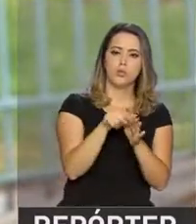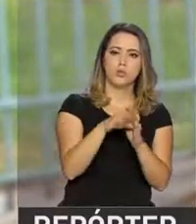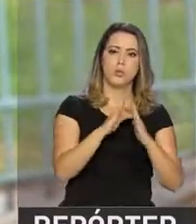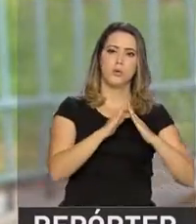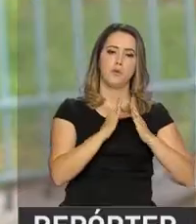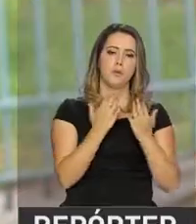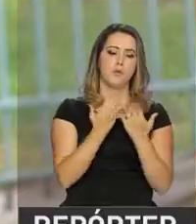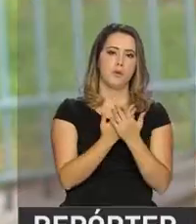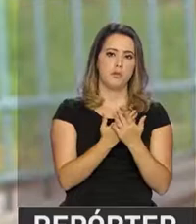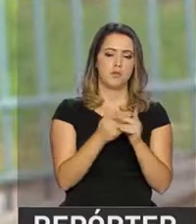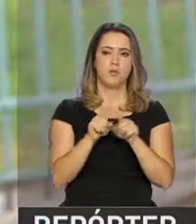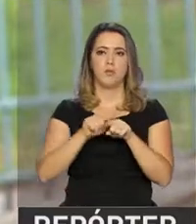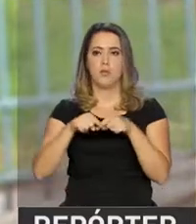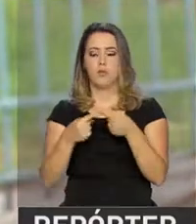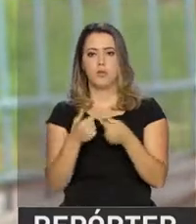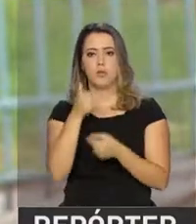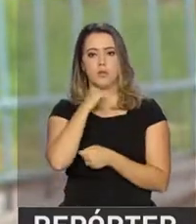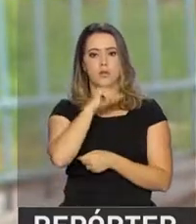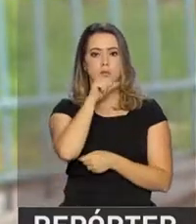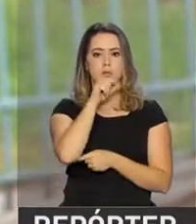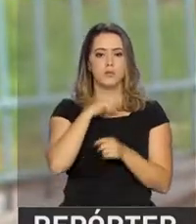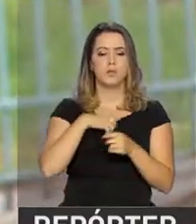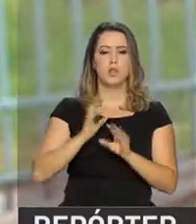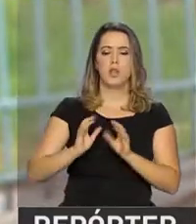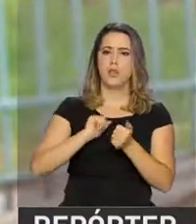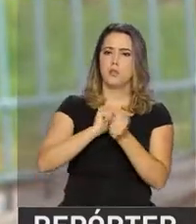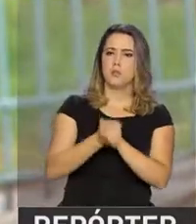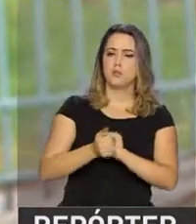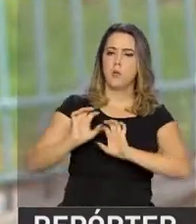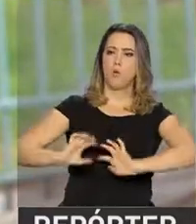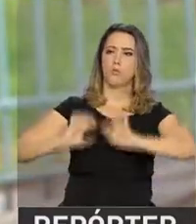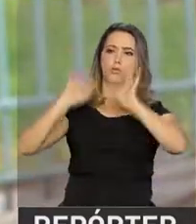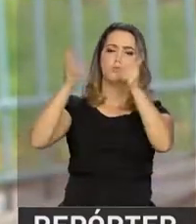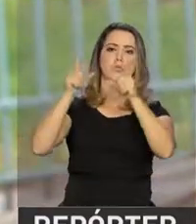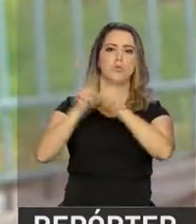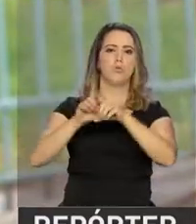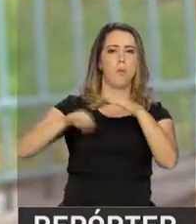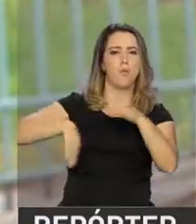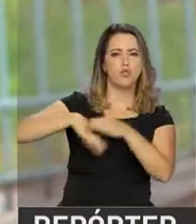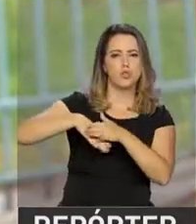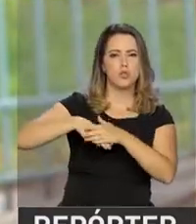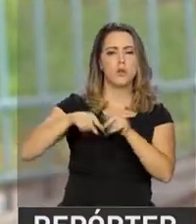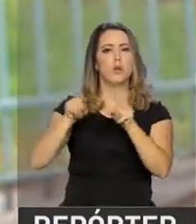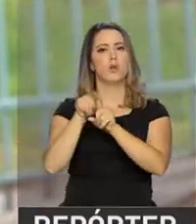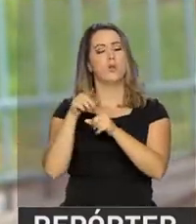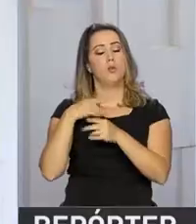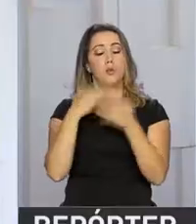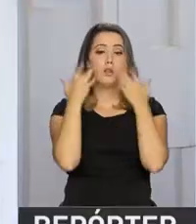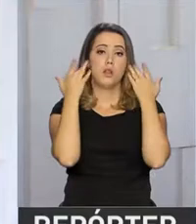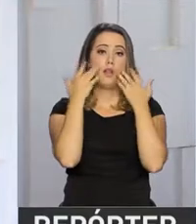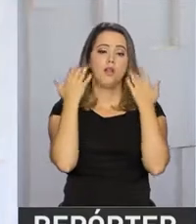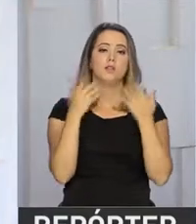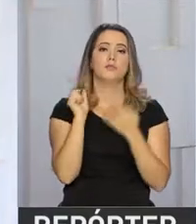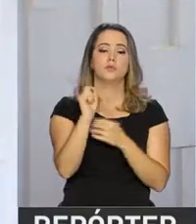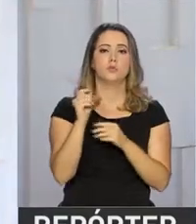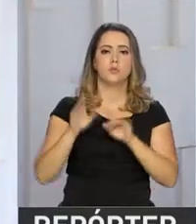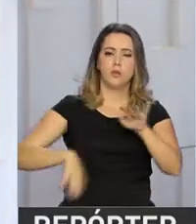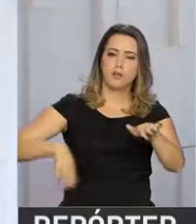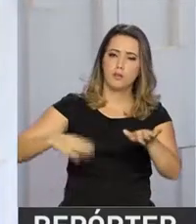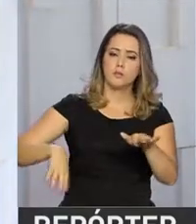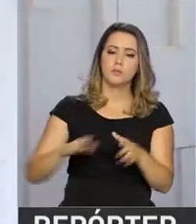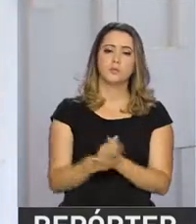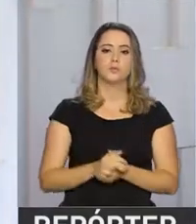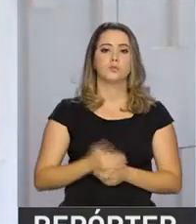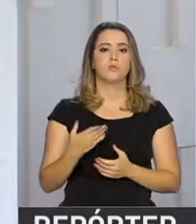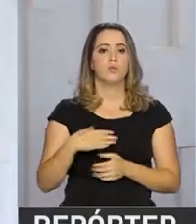cedinho eles fazem basquete fazem futsal fazem teatro natação o programa brasileiro de